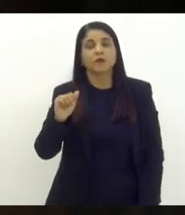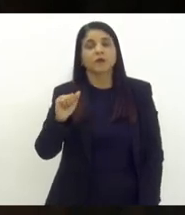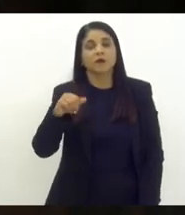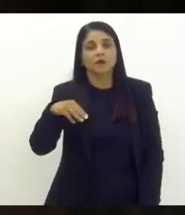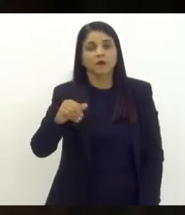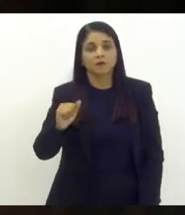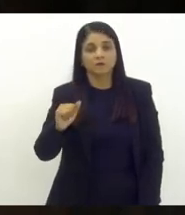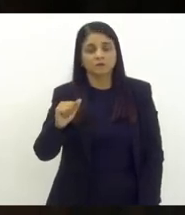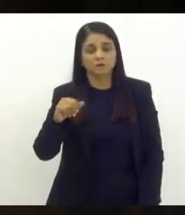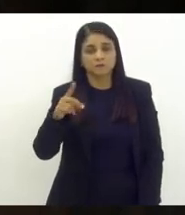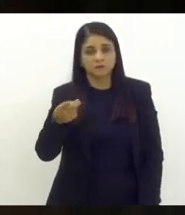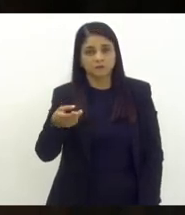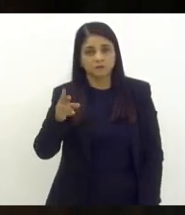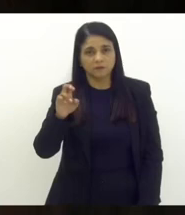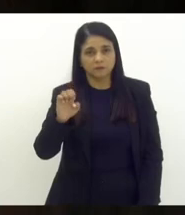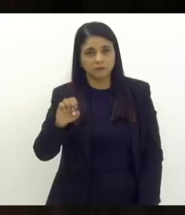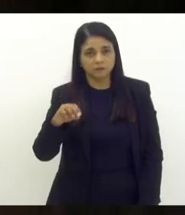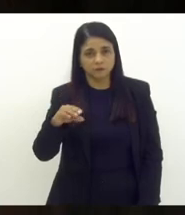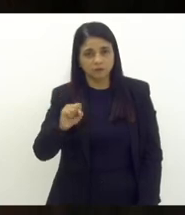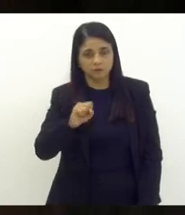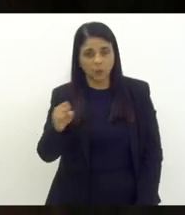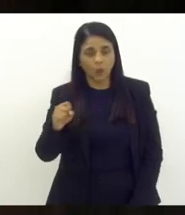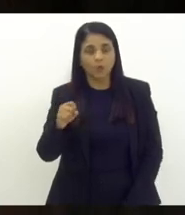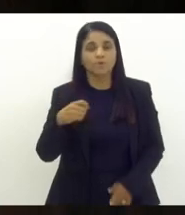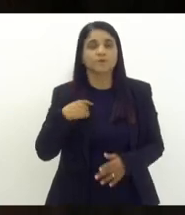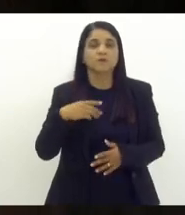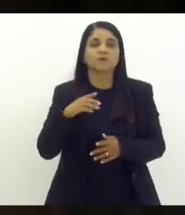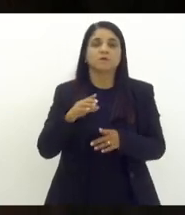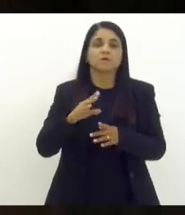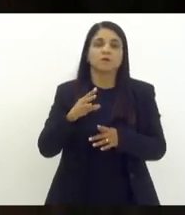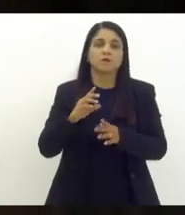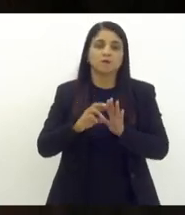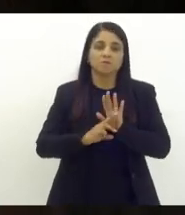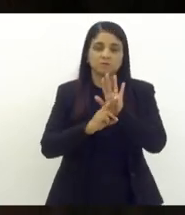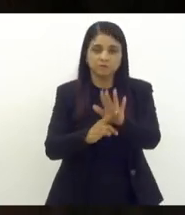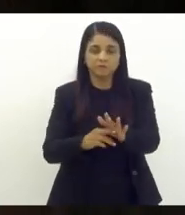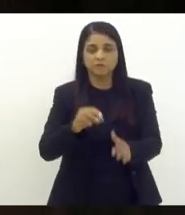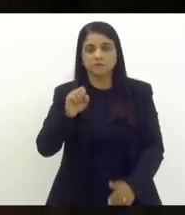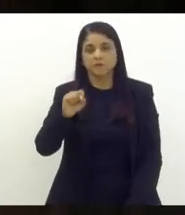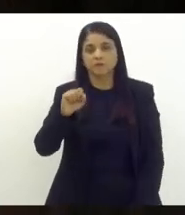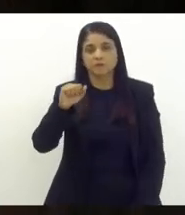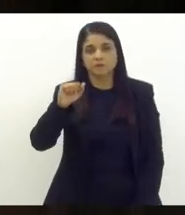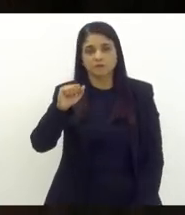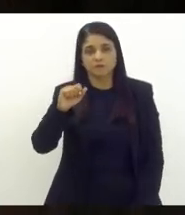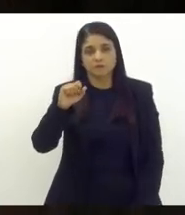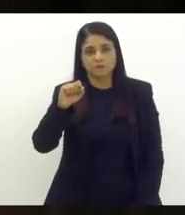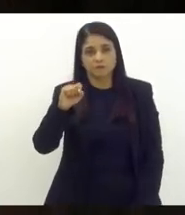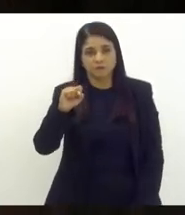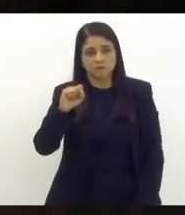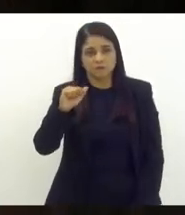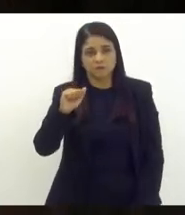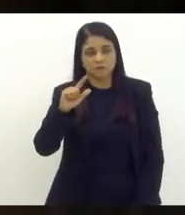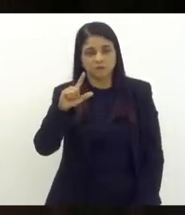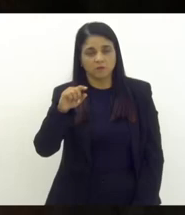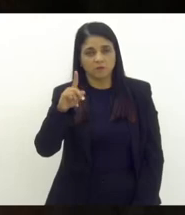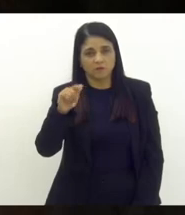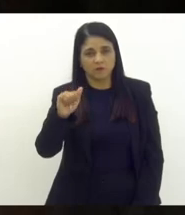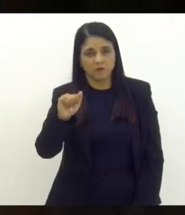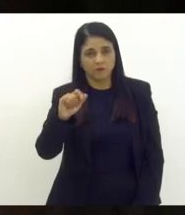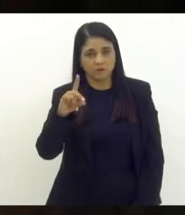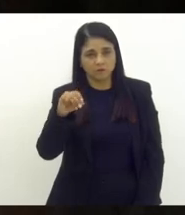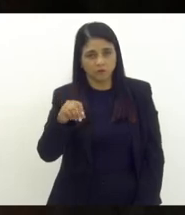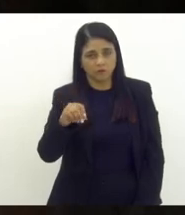de Oliveira Hamilton jumbe comissário da primeira DPA da